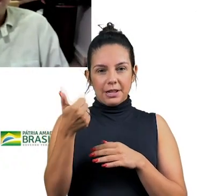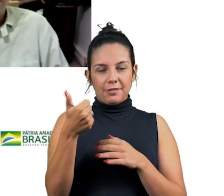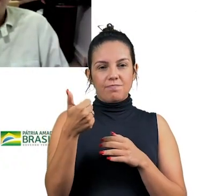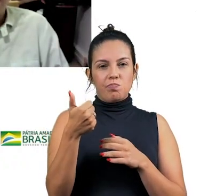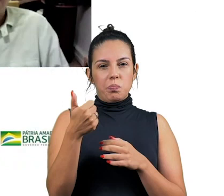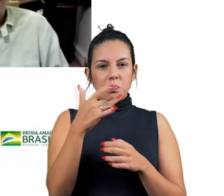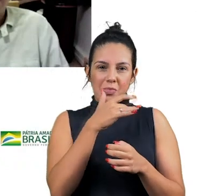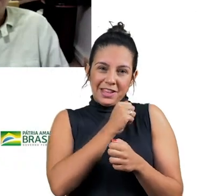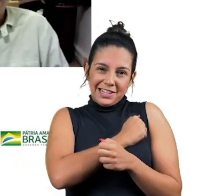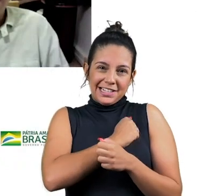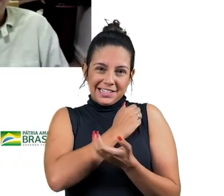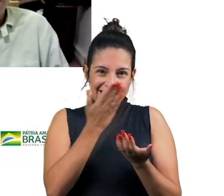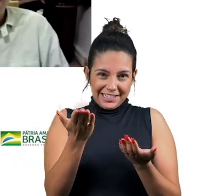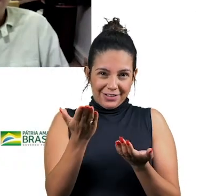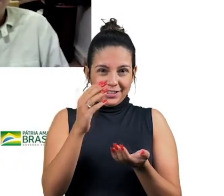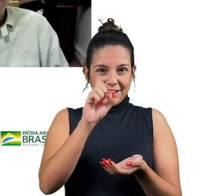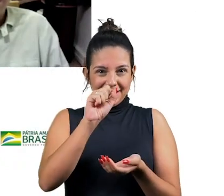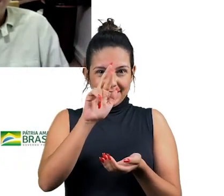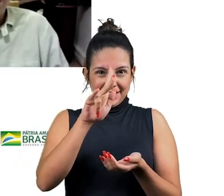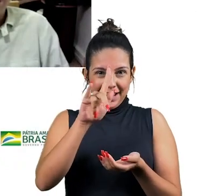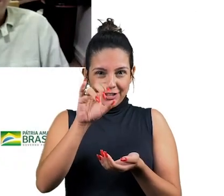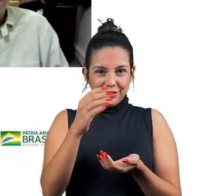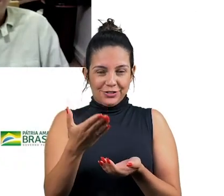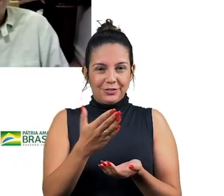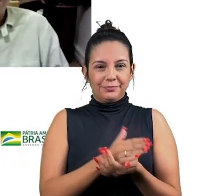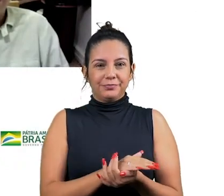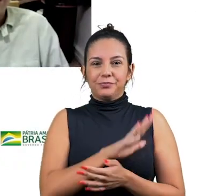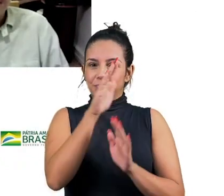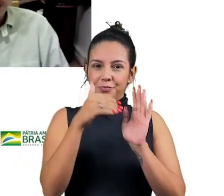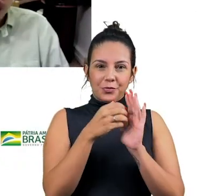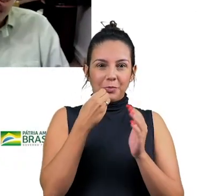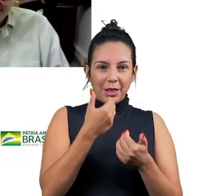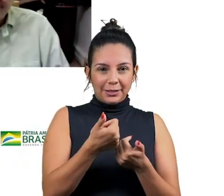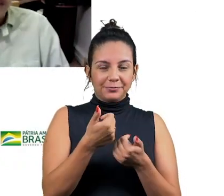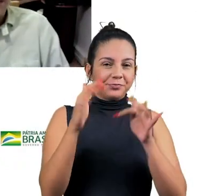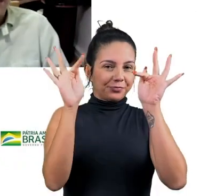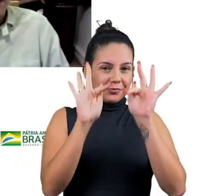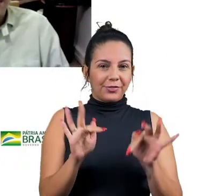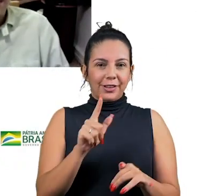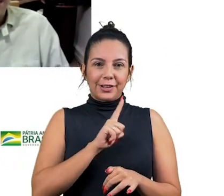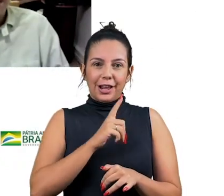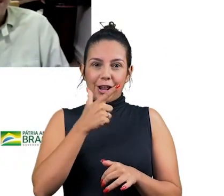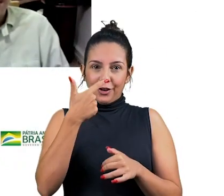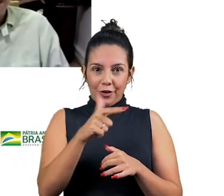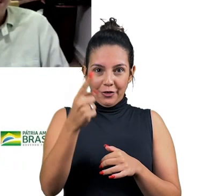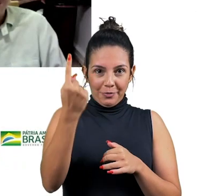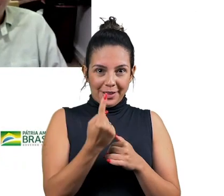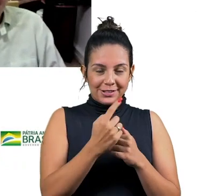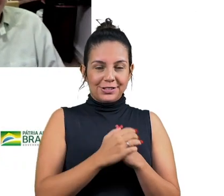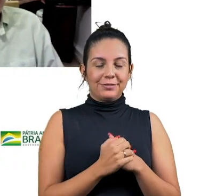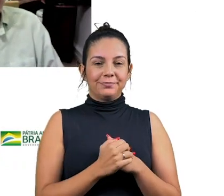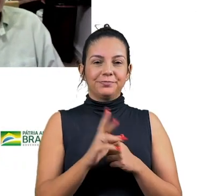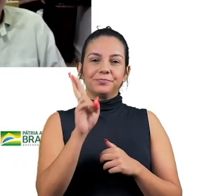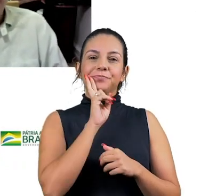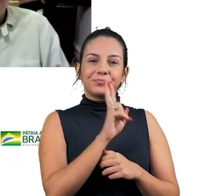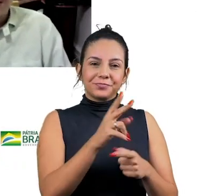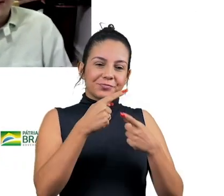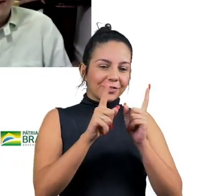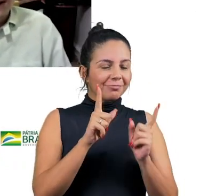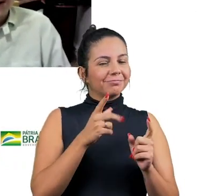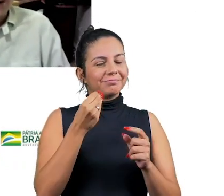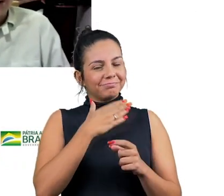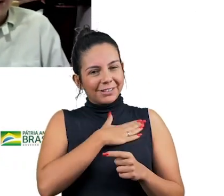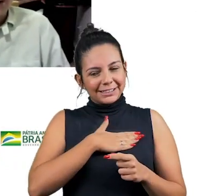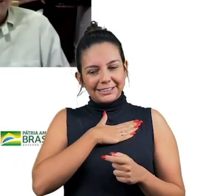melhores saudações para o senhor. Muito bem, doutor Sérgio Abranches, uma felicidade tê-lo novamente aqui conosco. Pois é um